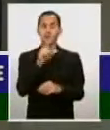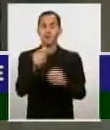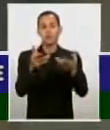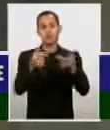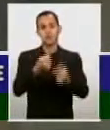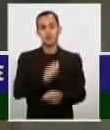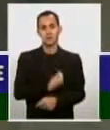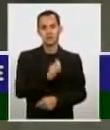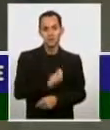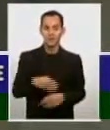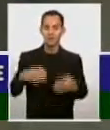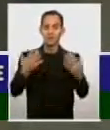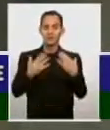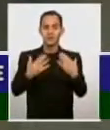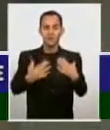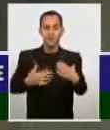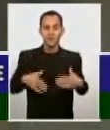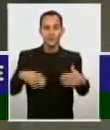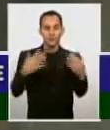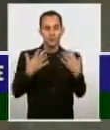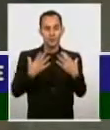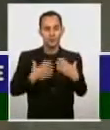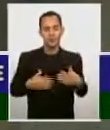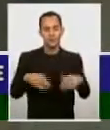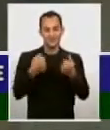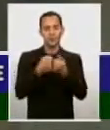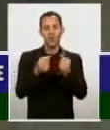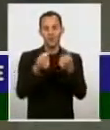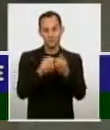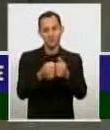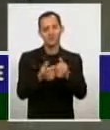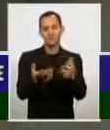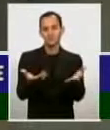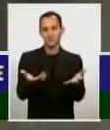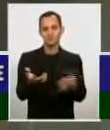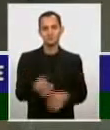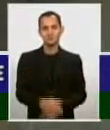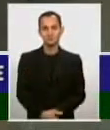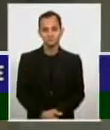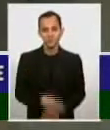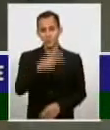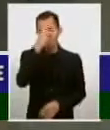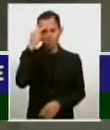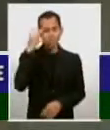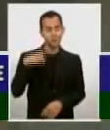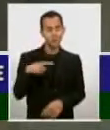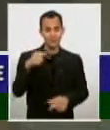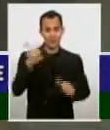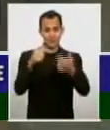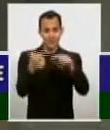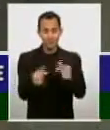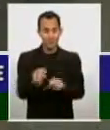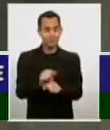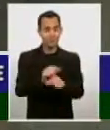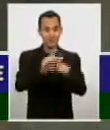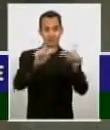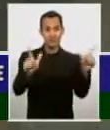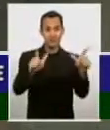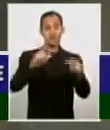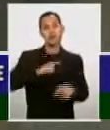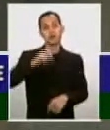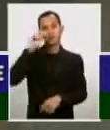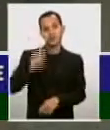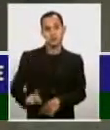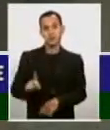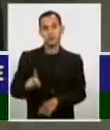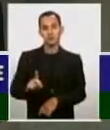vida, ao conforto da prestação de serviço, do transporte. A pessoa que trabalhou o dia todo tem direito